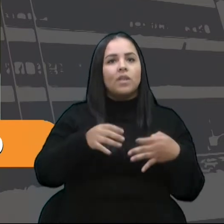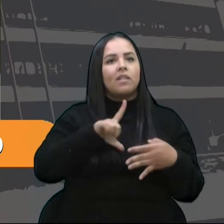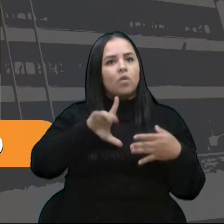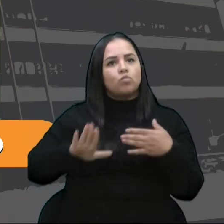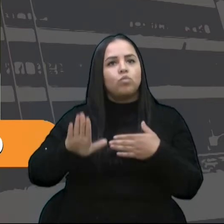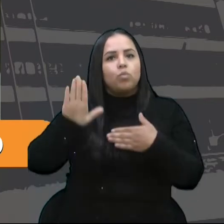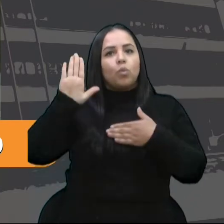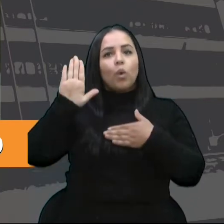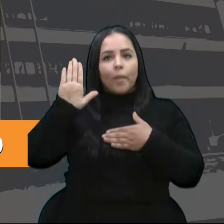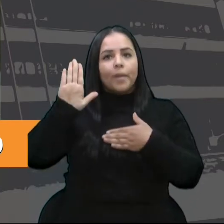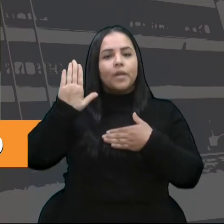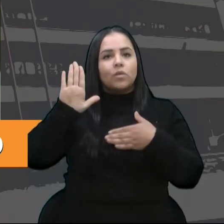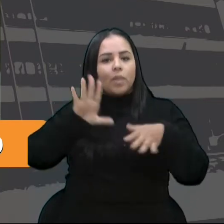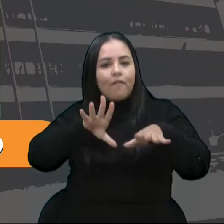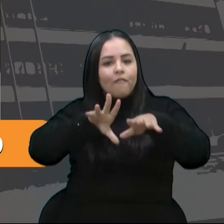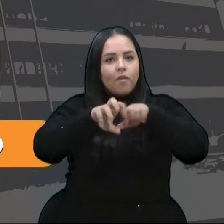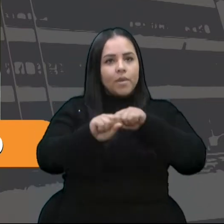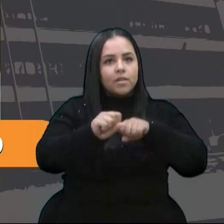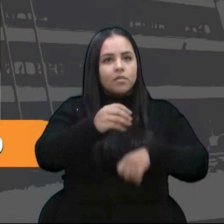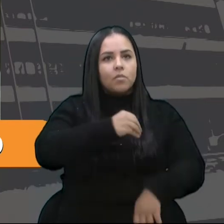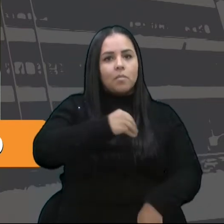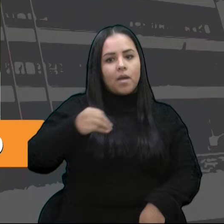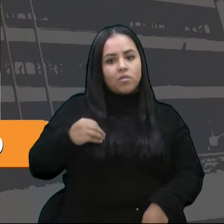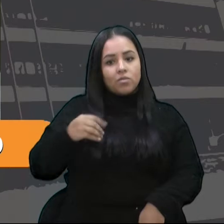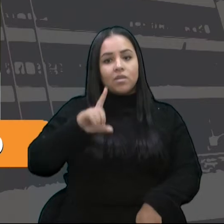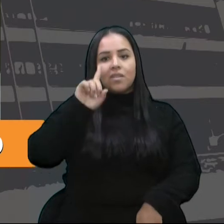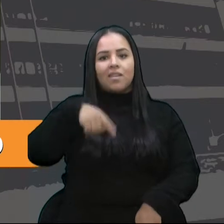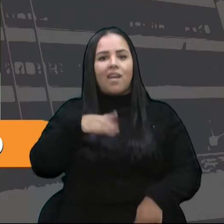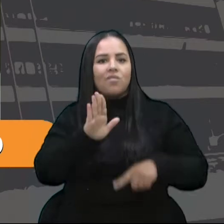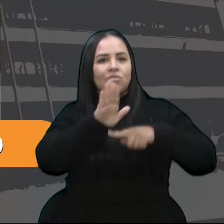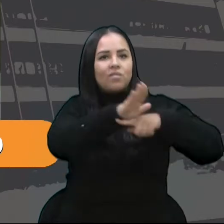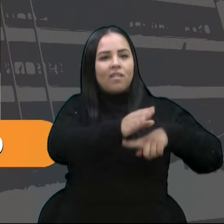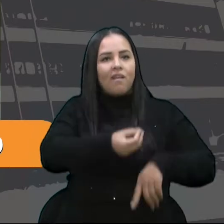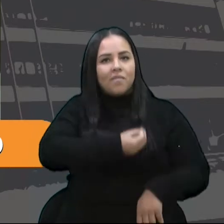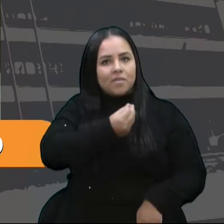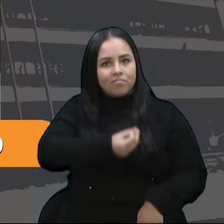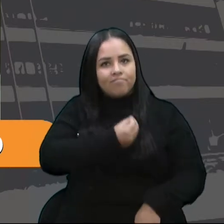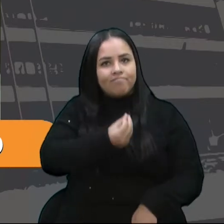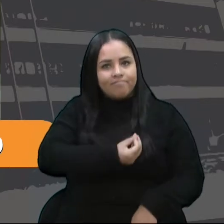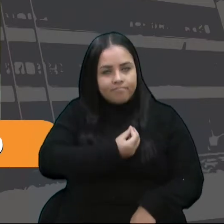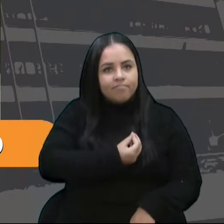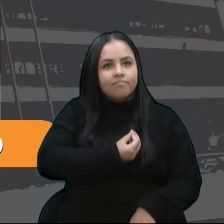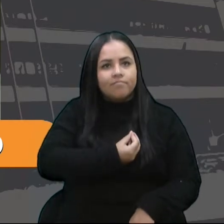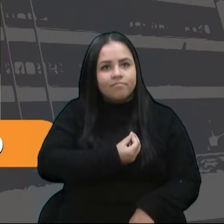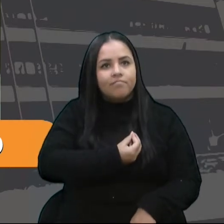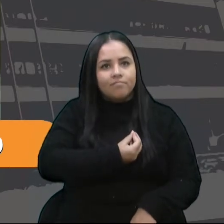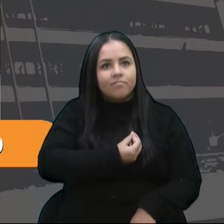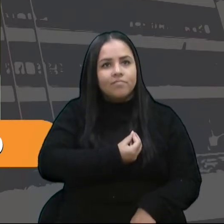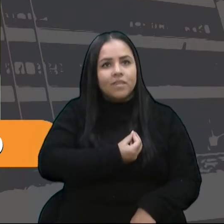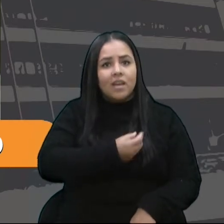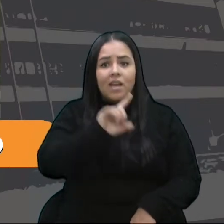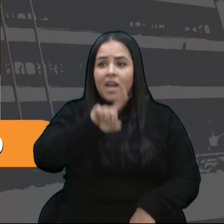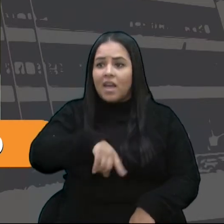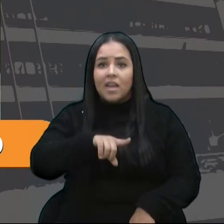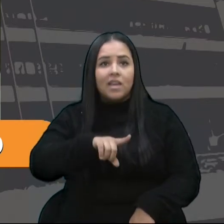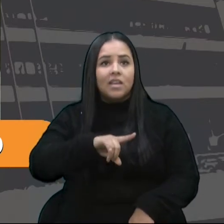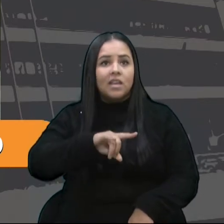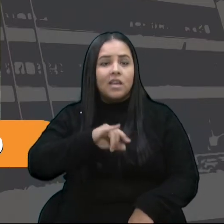na medicina, né? Que é de salvar vidas. Então, o importante é a gente salvar as